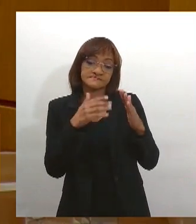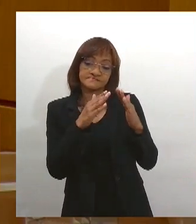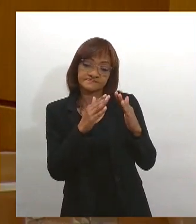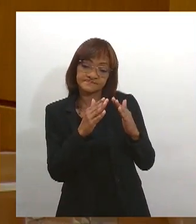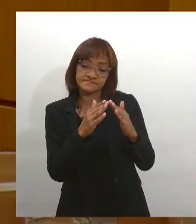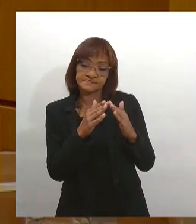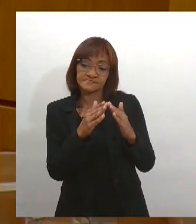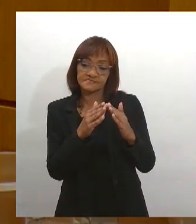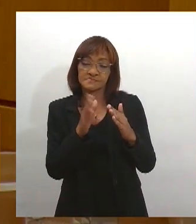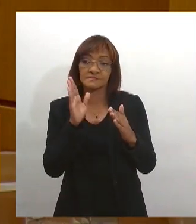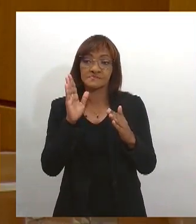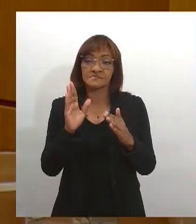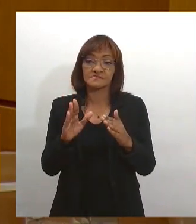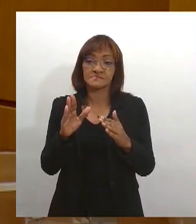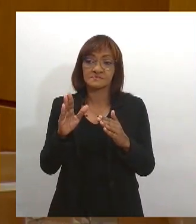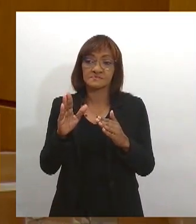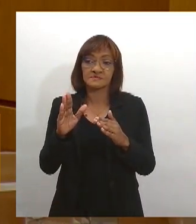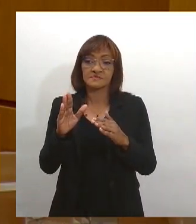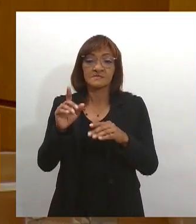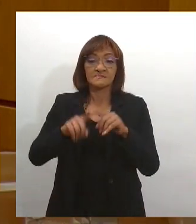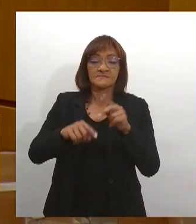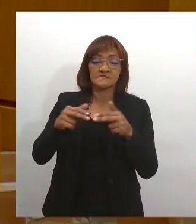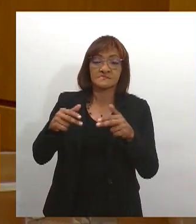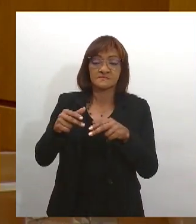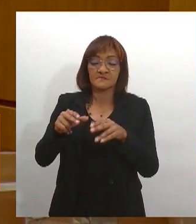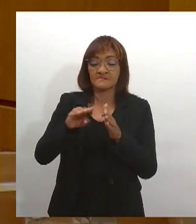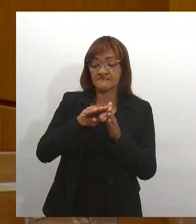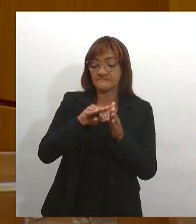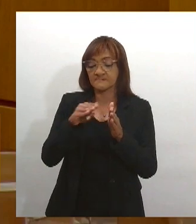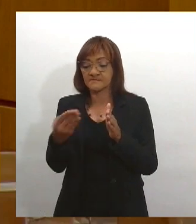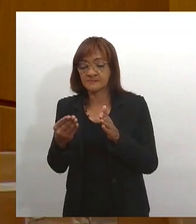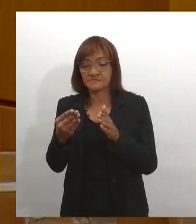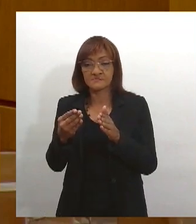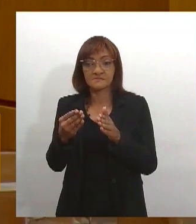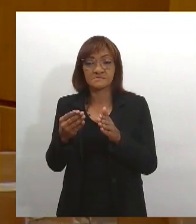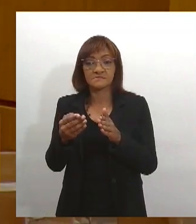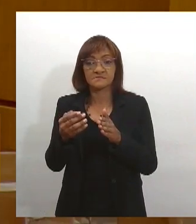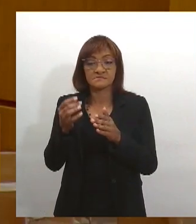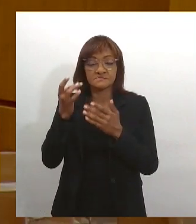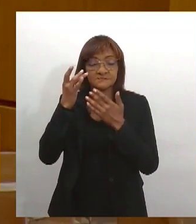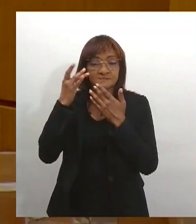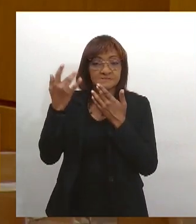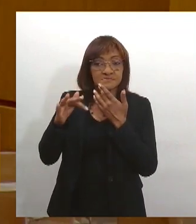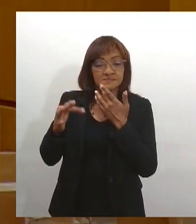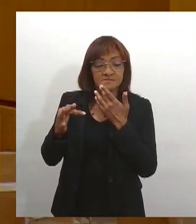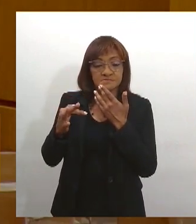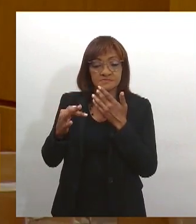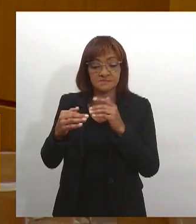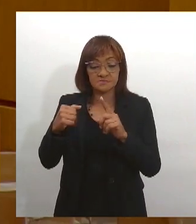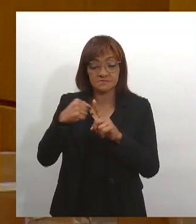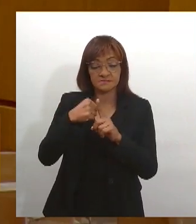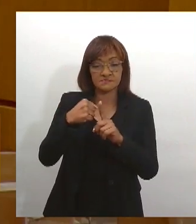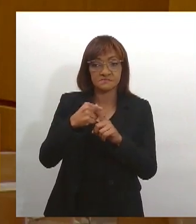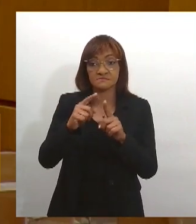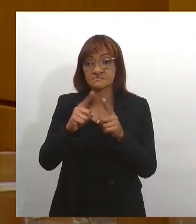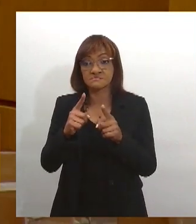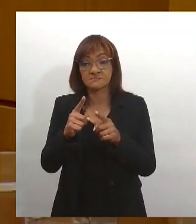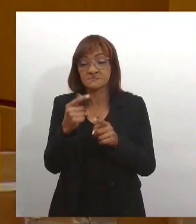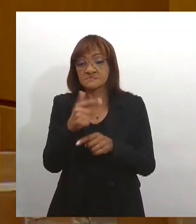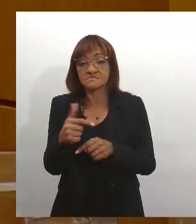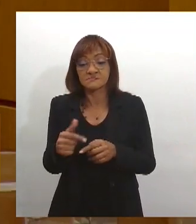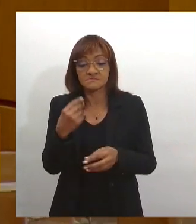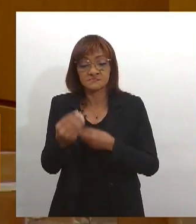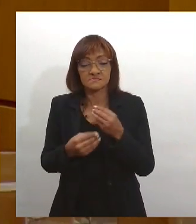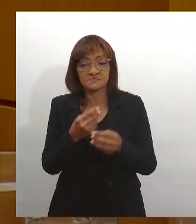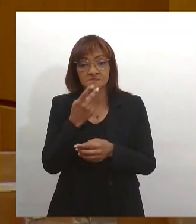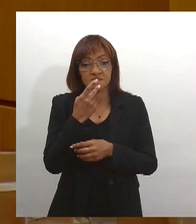bateu no meu rosto. Ela era agredida dentro de casa, mas ela não tinha a quem recorrer. Ela ainda inventava uma